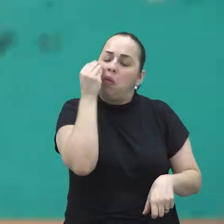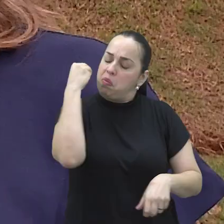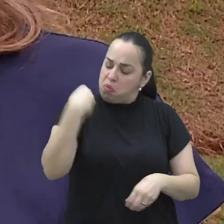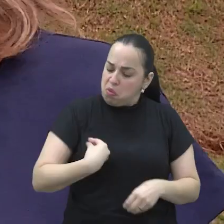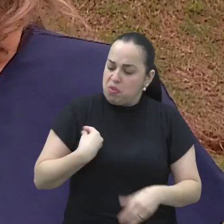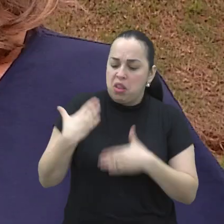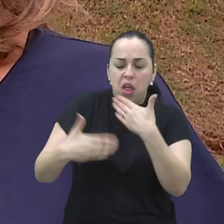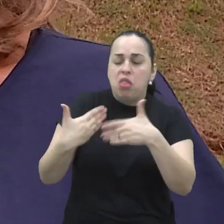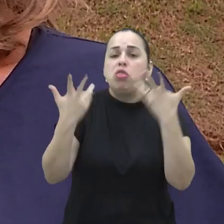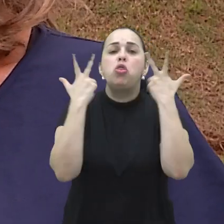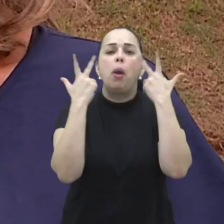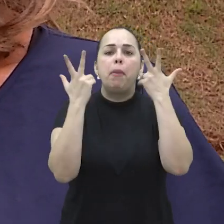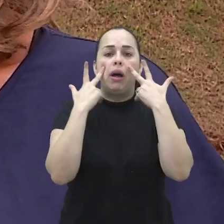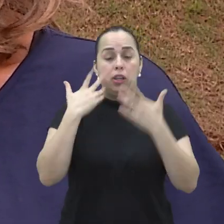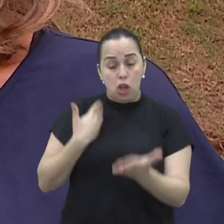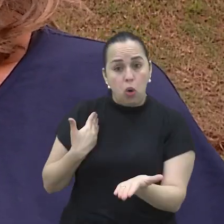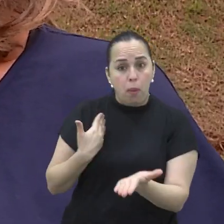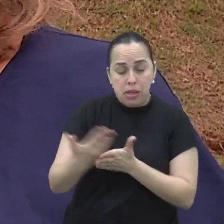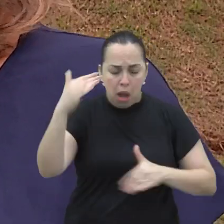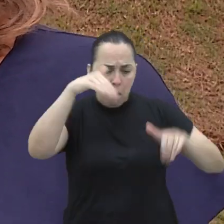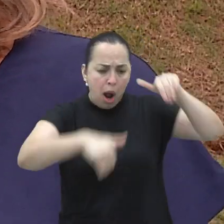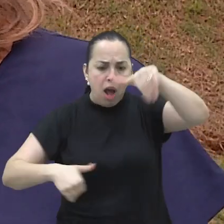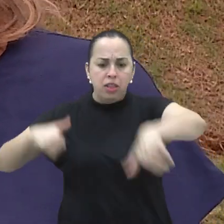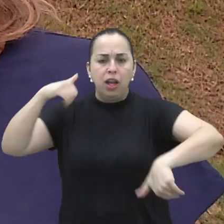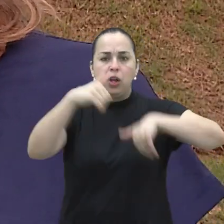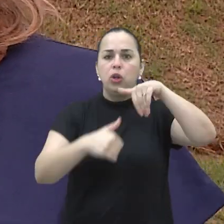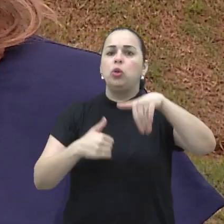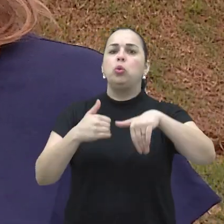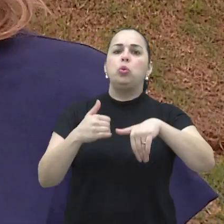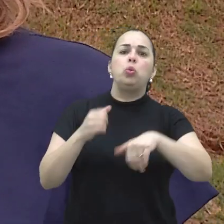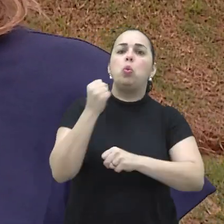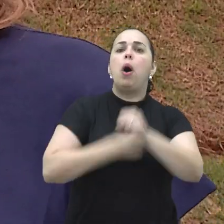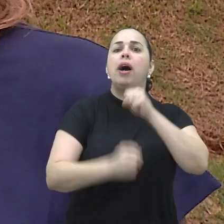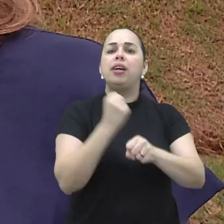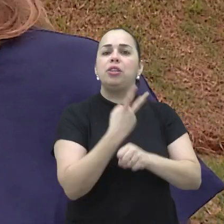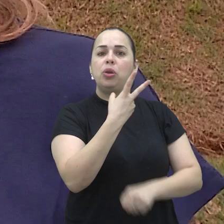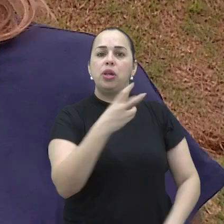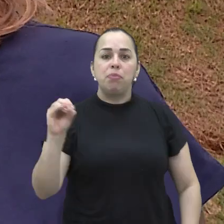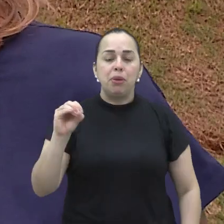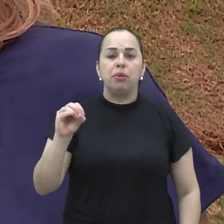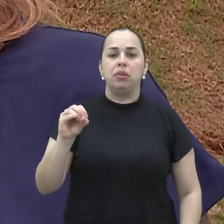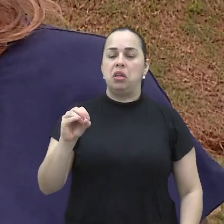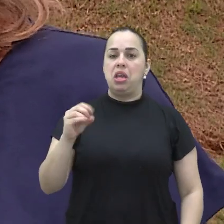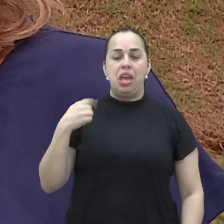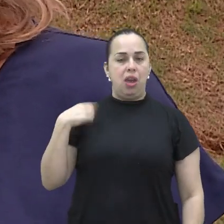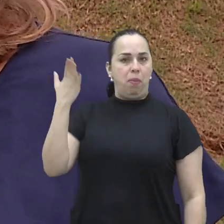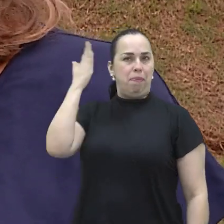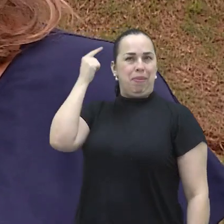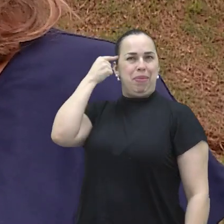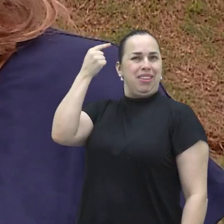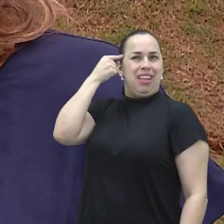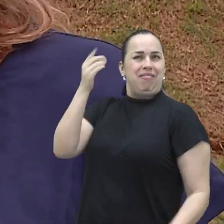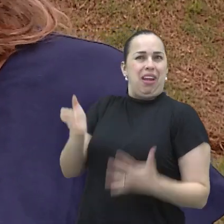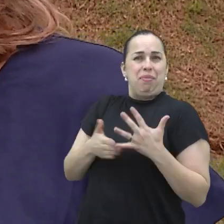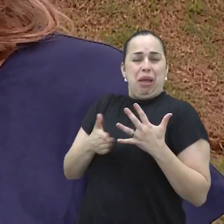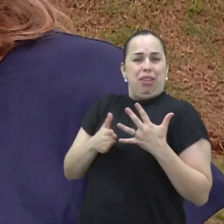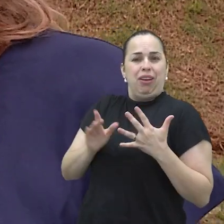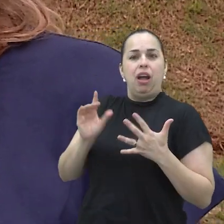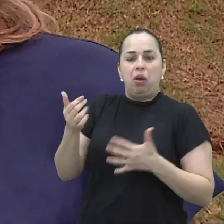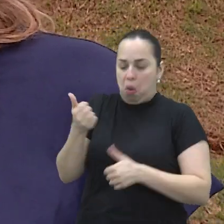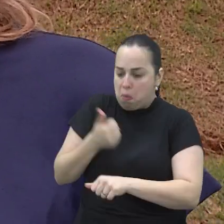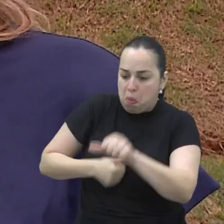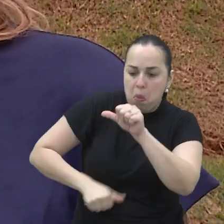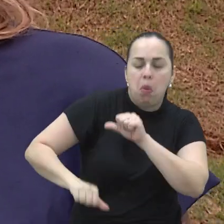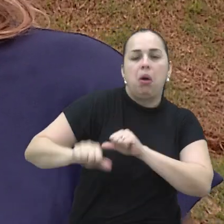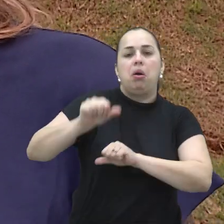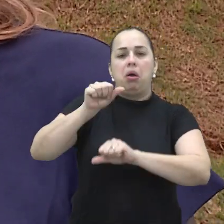recomeço. Eu comecei a nadar no ano de 2000, mas em busca de qualidade de vida. Eu não sabia que eu ia me tornar uma atleta, uma para-atleta, né?